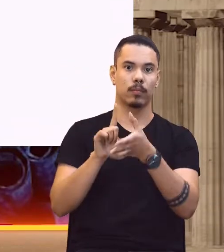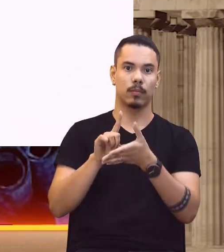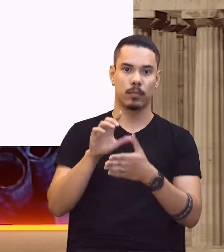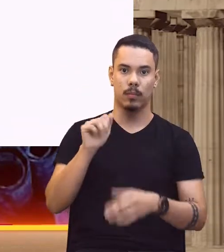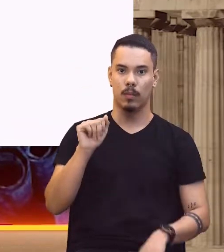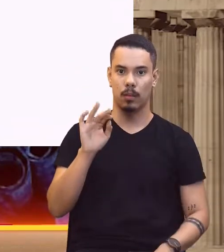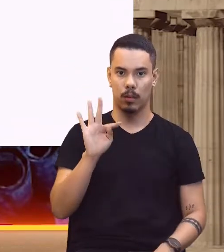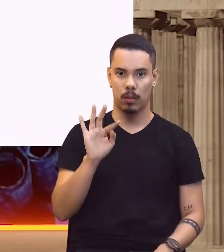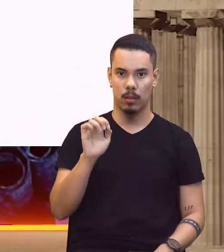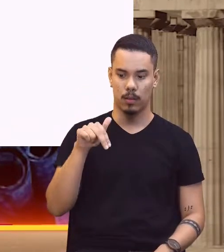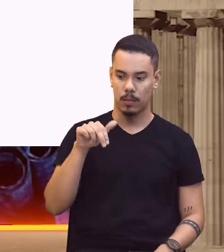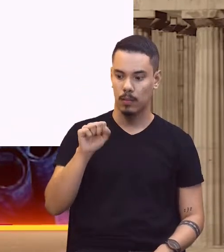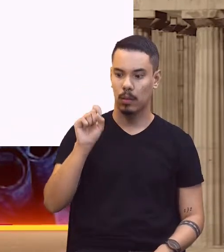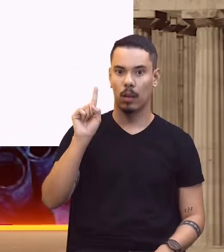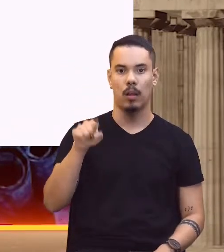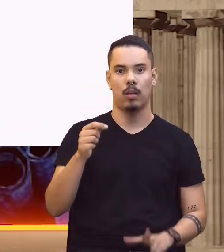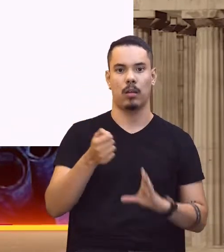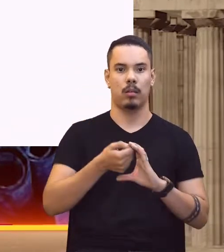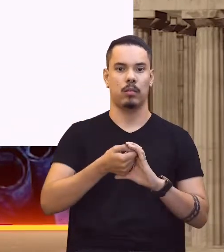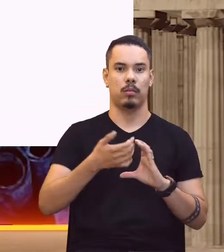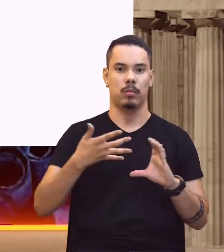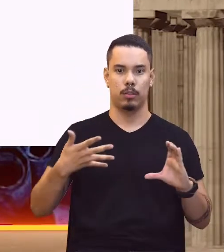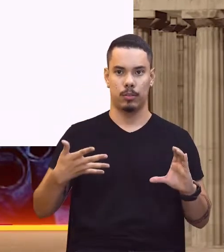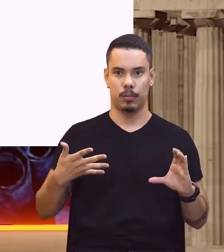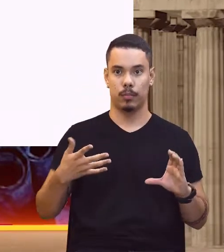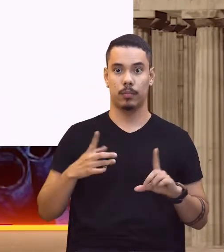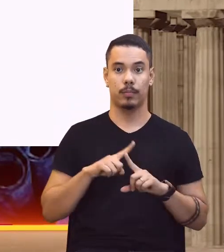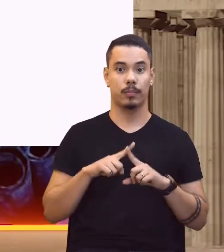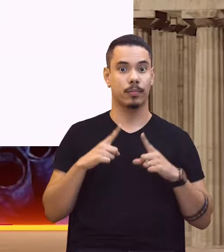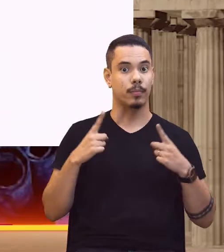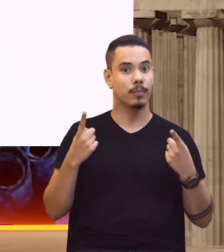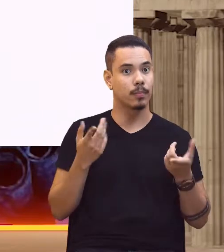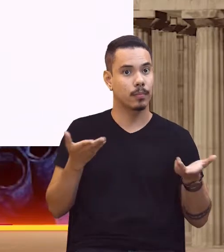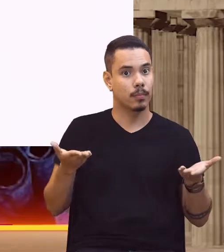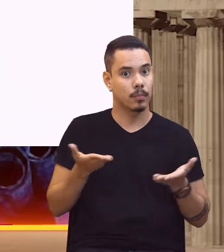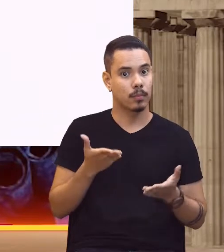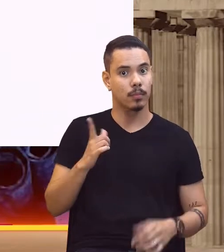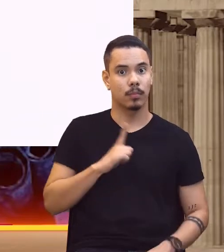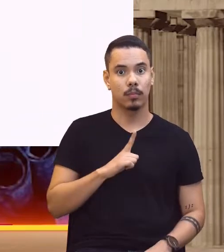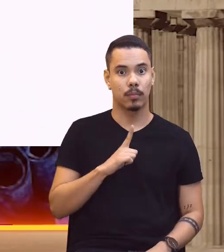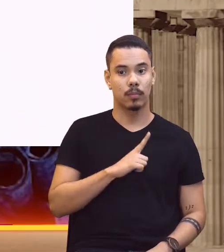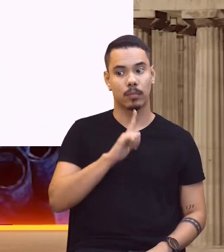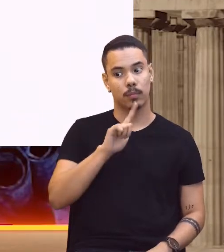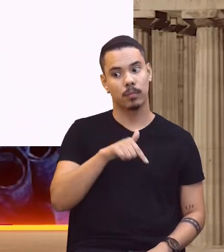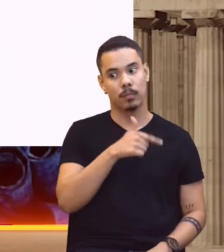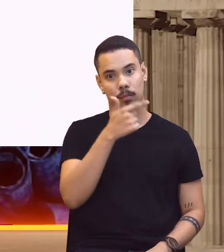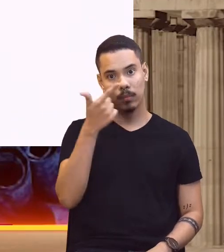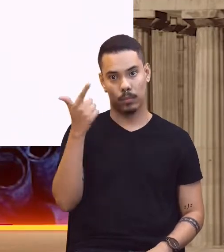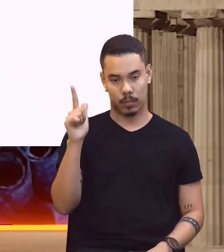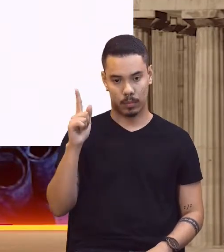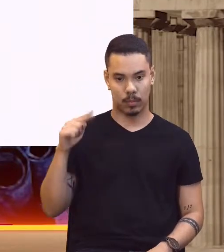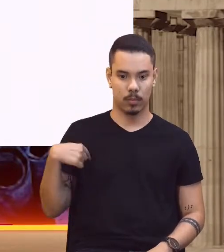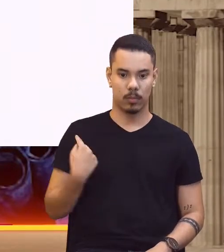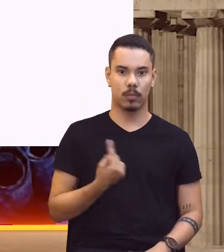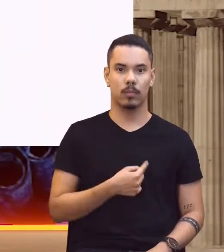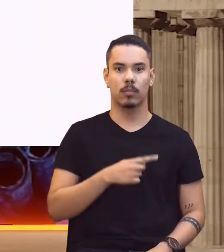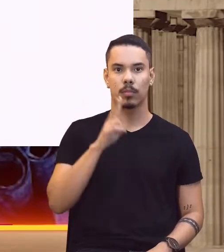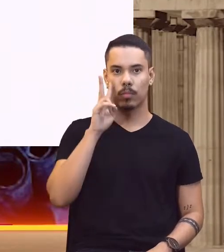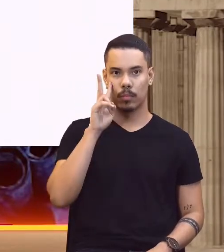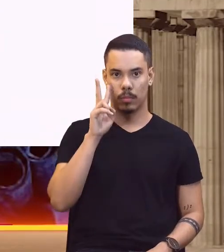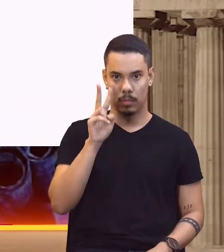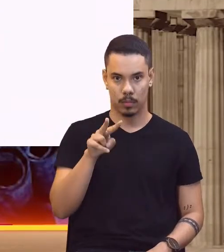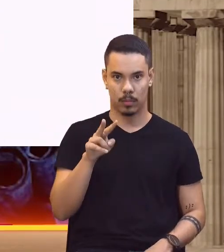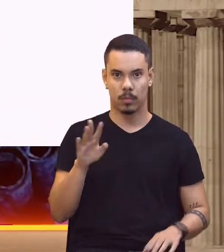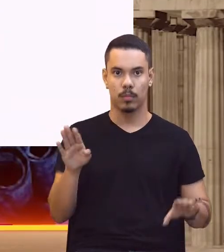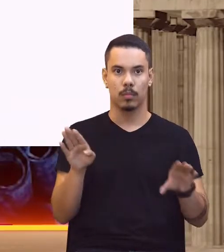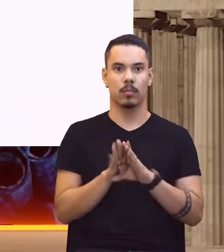havia essas características. Só que agora existe, porém, a gente está vendo que